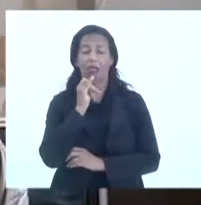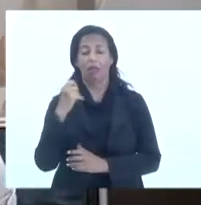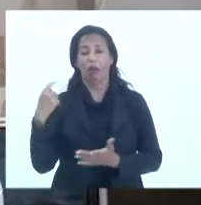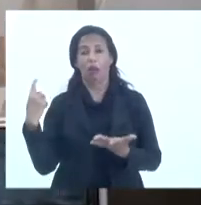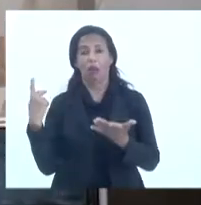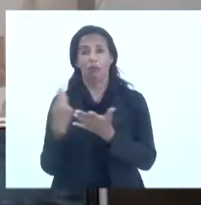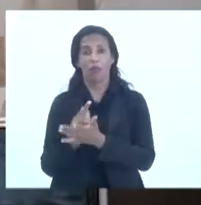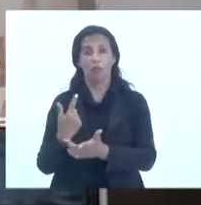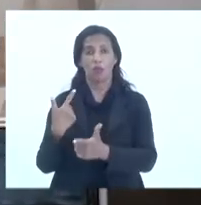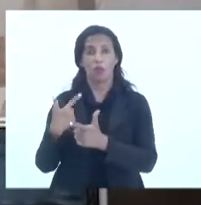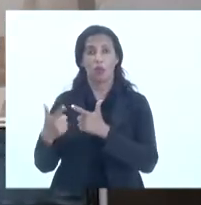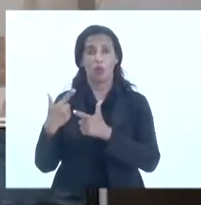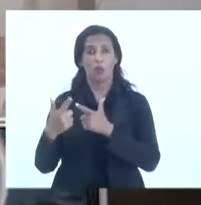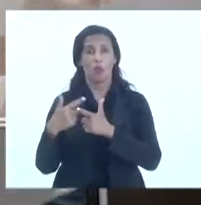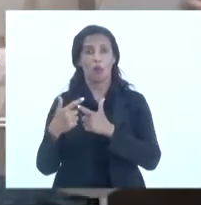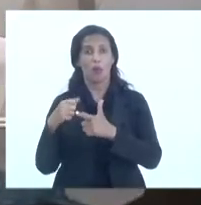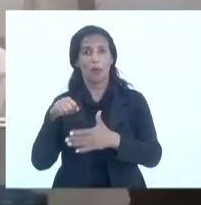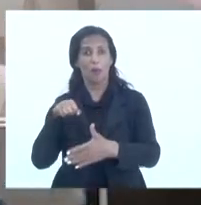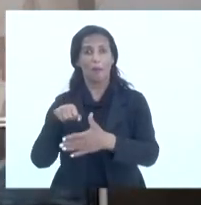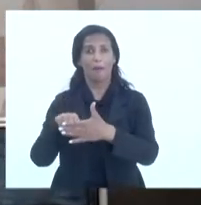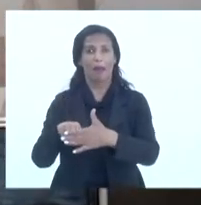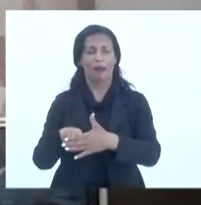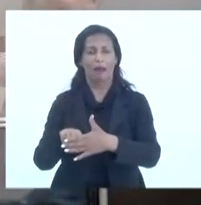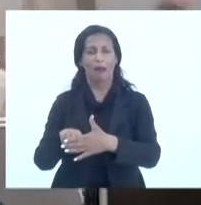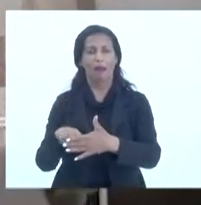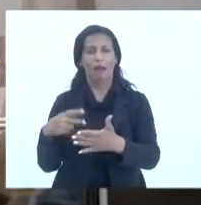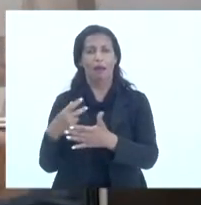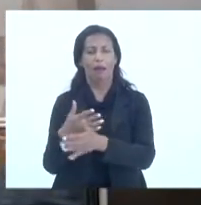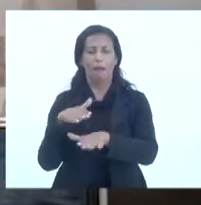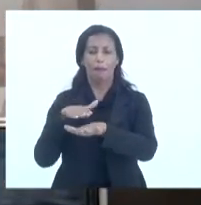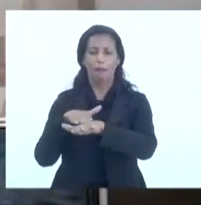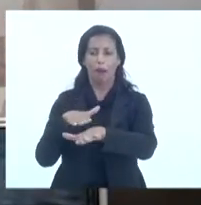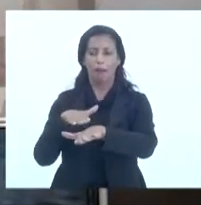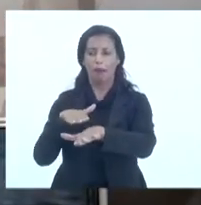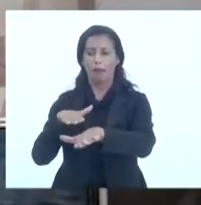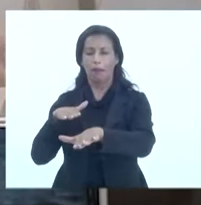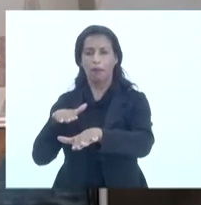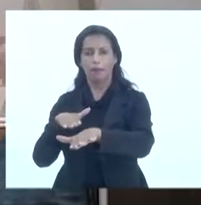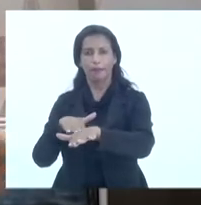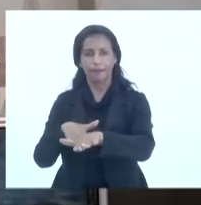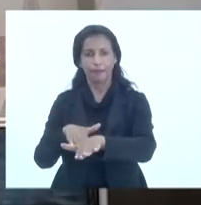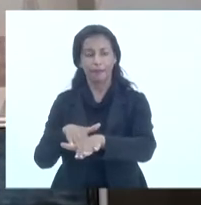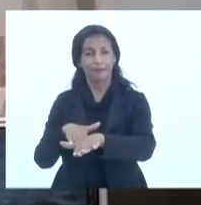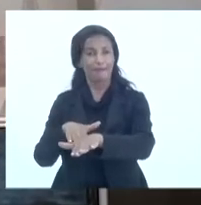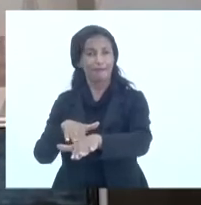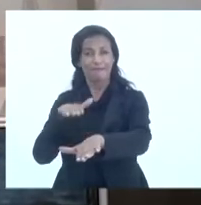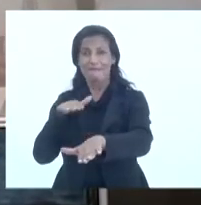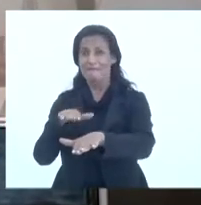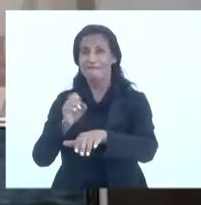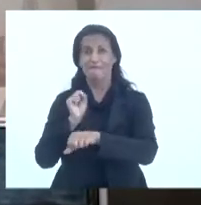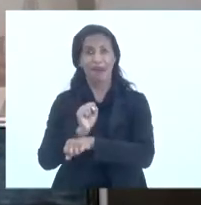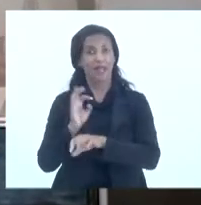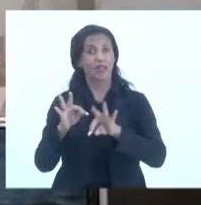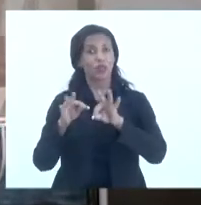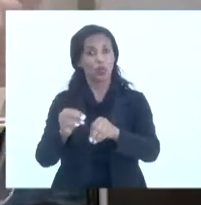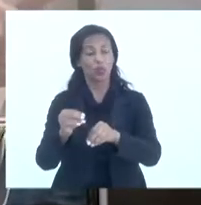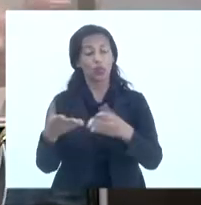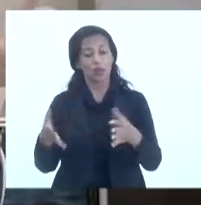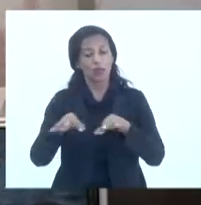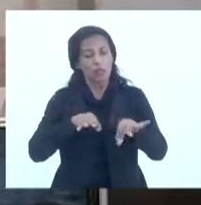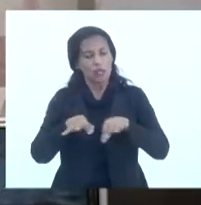na Dutra, você para Resende e Barra Mansa, não tem comunicação, né? Para-se tudo. Então, dentro desse projeto que a